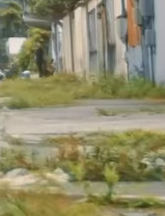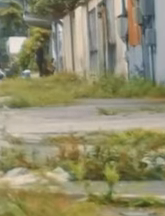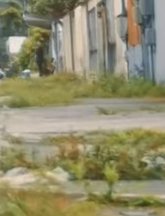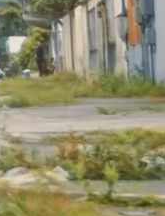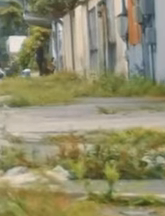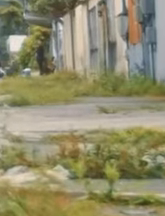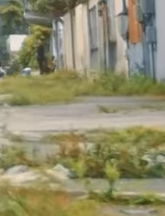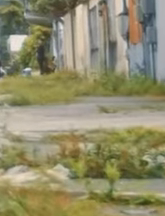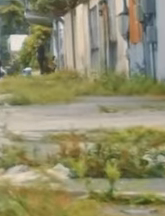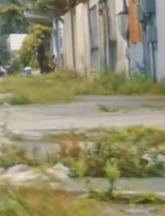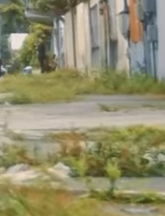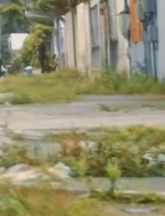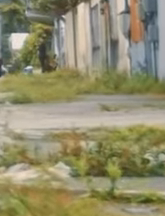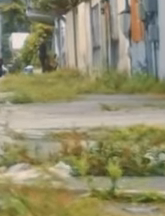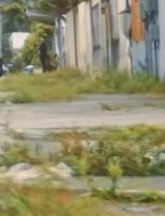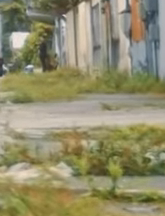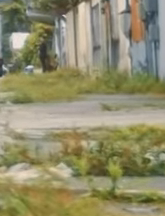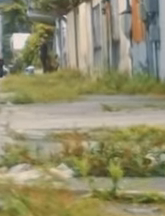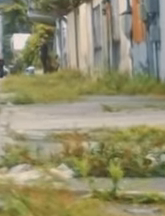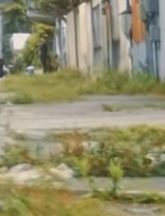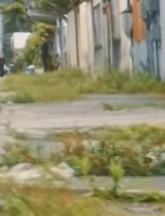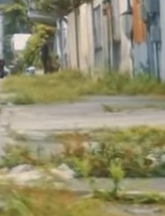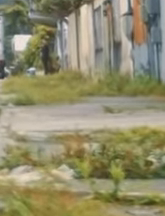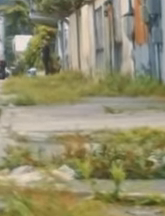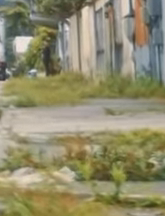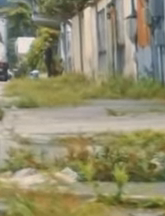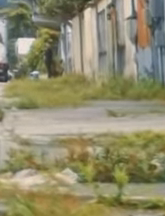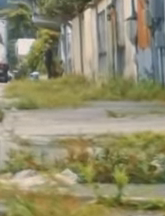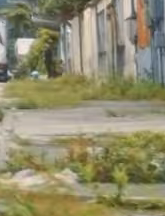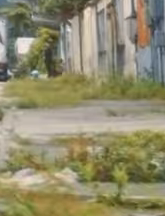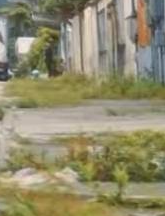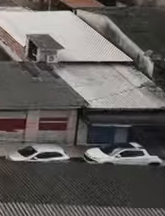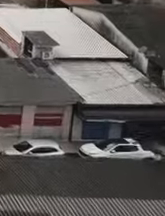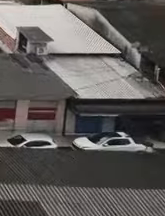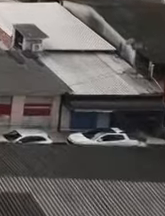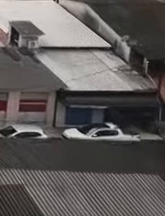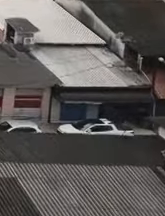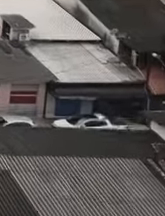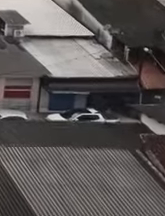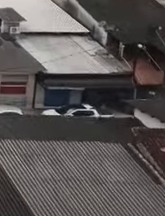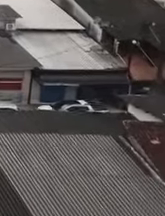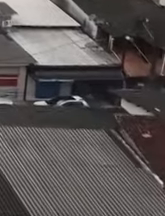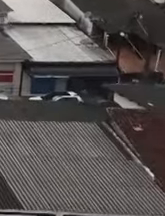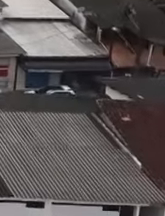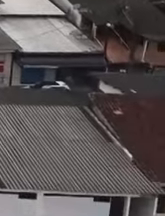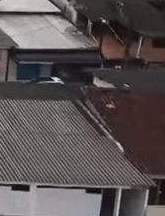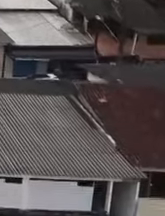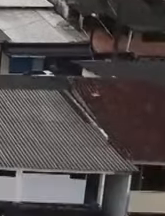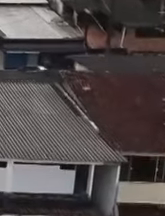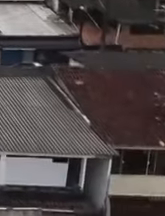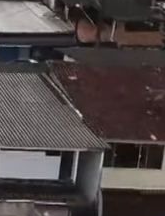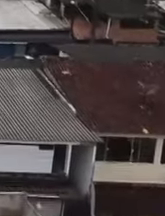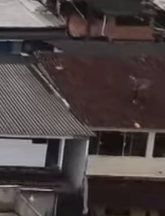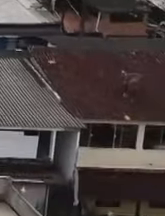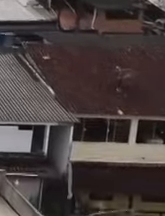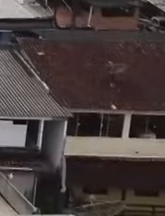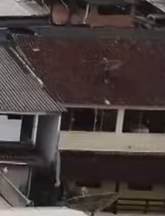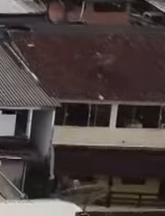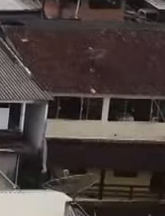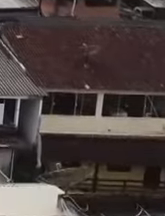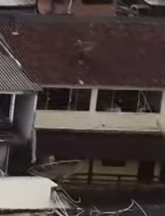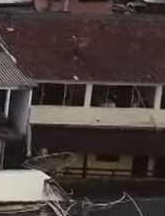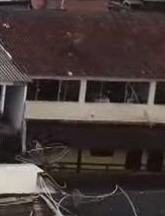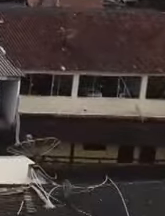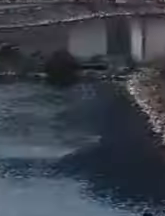retorna livre, liberto, transformado e mudado. E aí começa a minha história, novamente. E